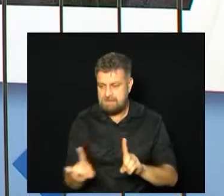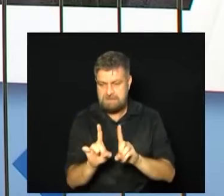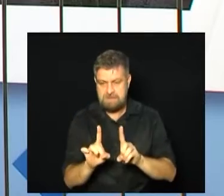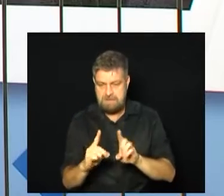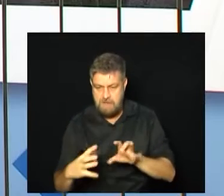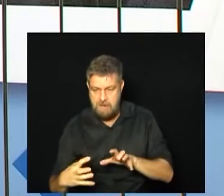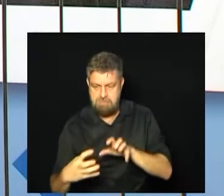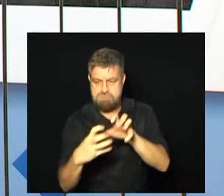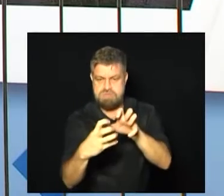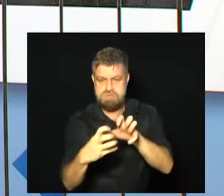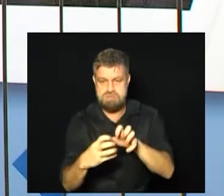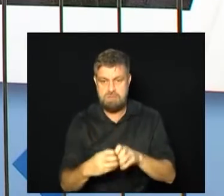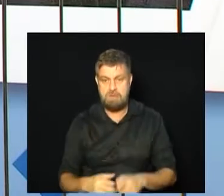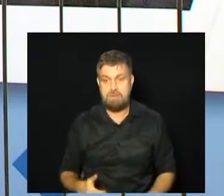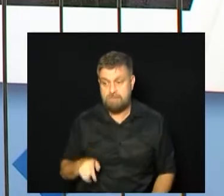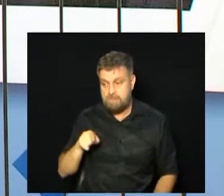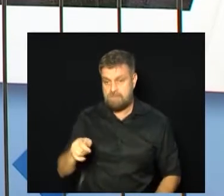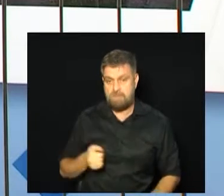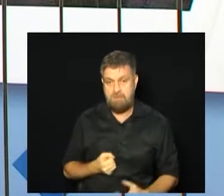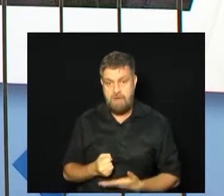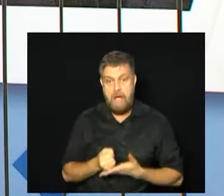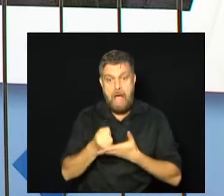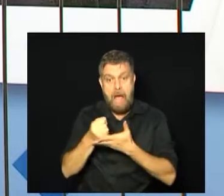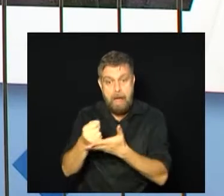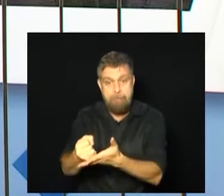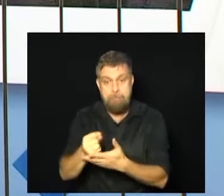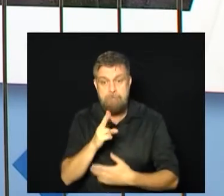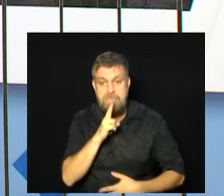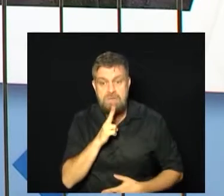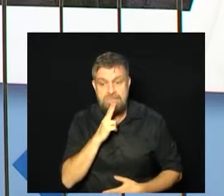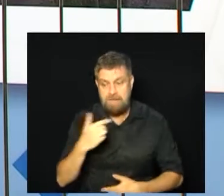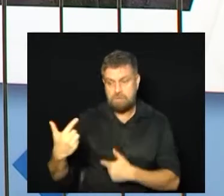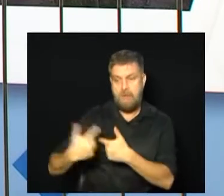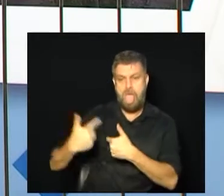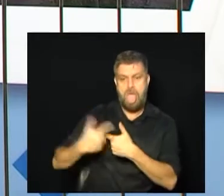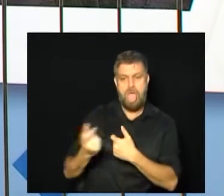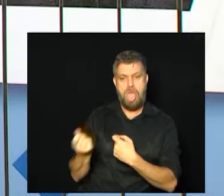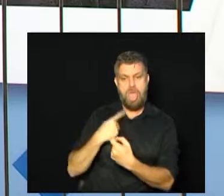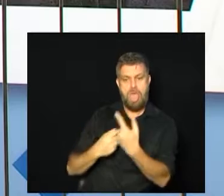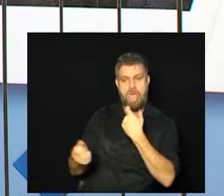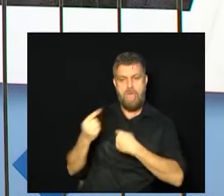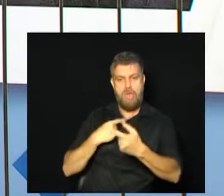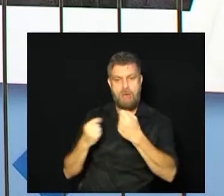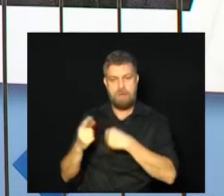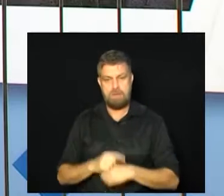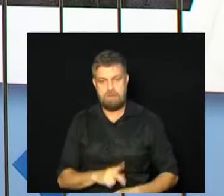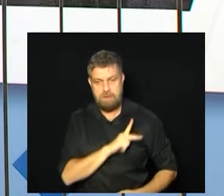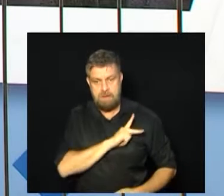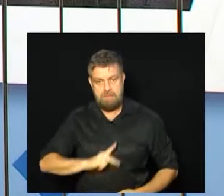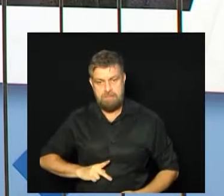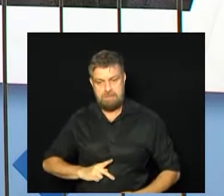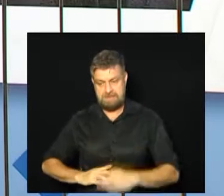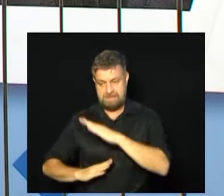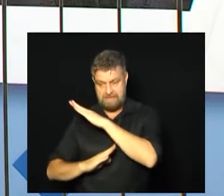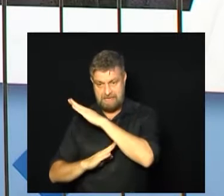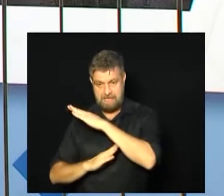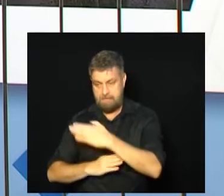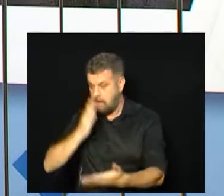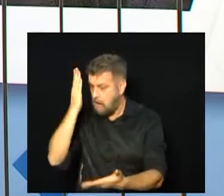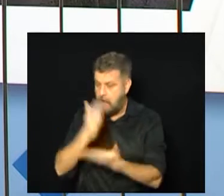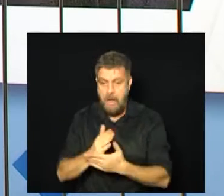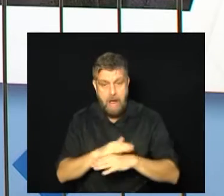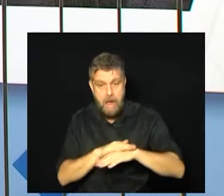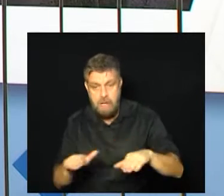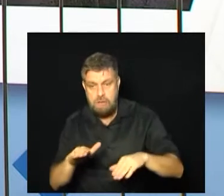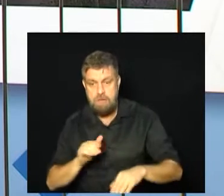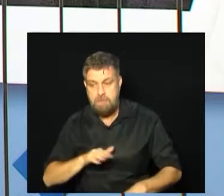Orsi, os apoiadores que estavam ali, que estavam fazendo justamente essas ofensas, e o presidente da casa interrompeu a sessão nesse momento para a gente